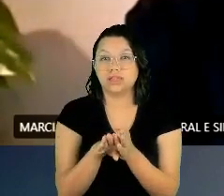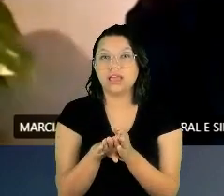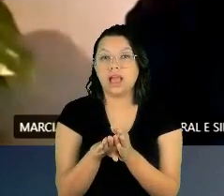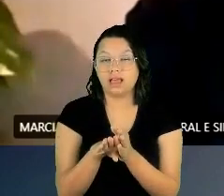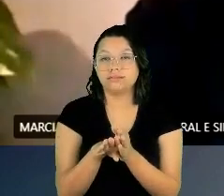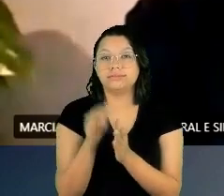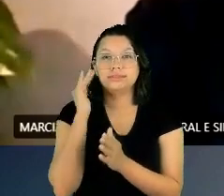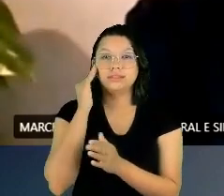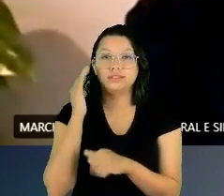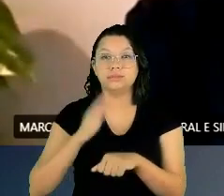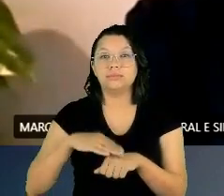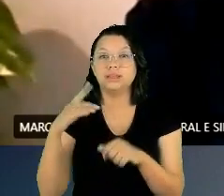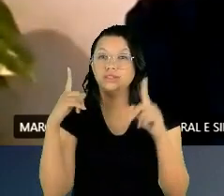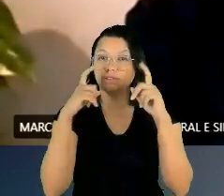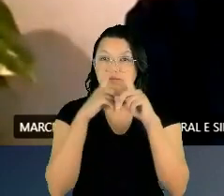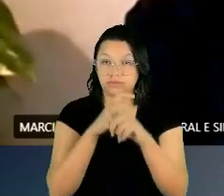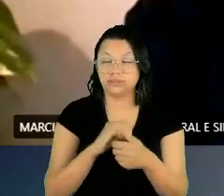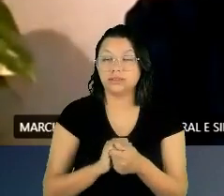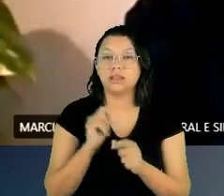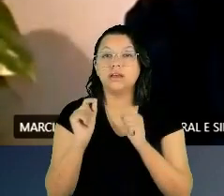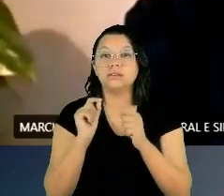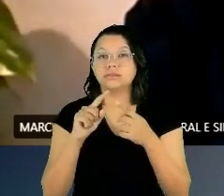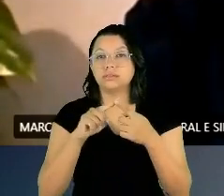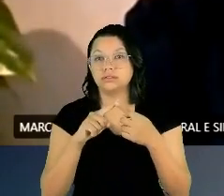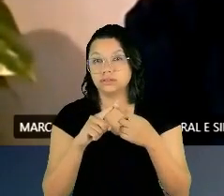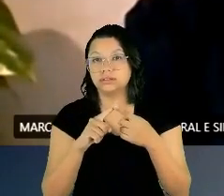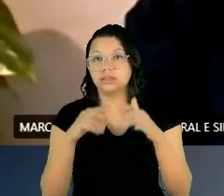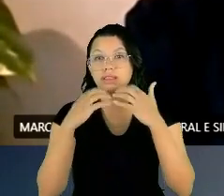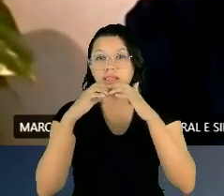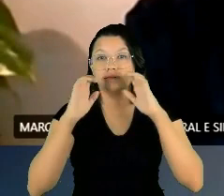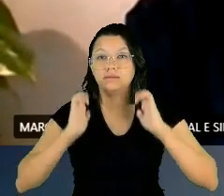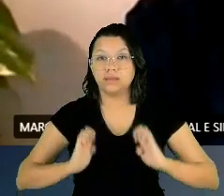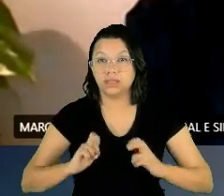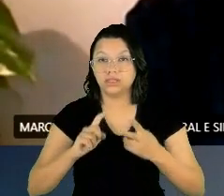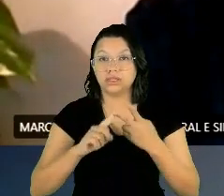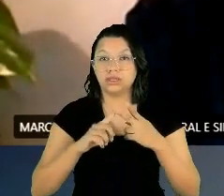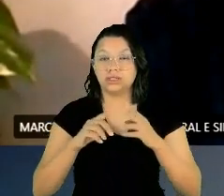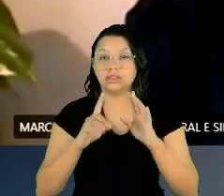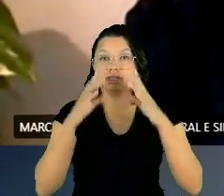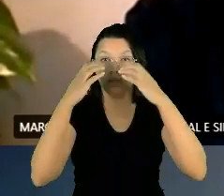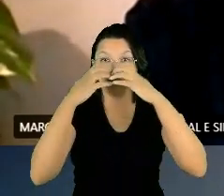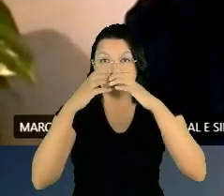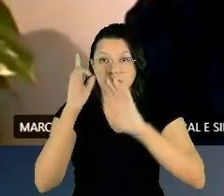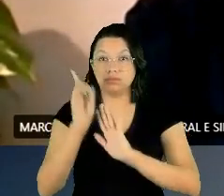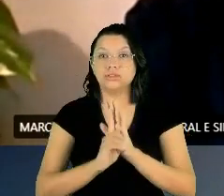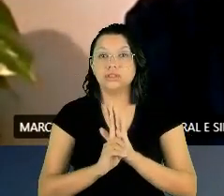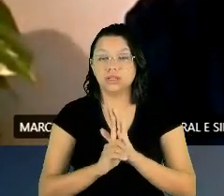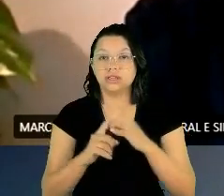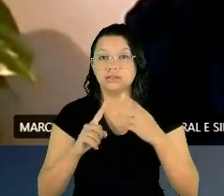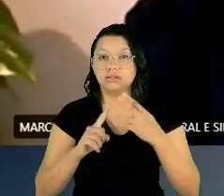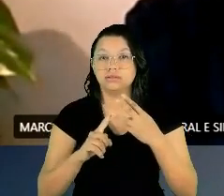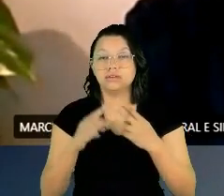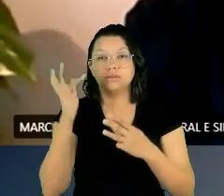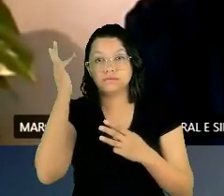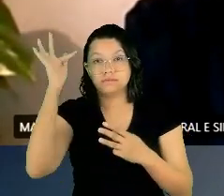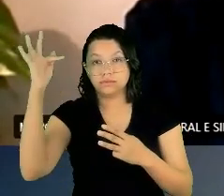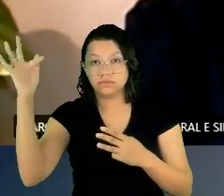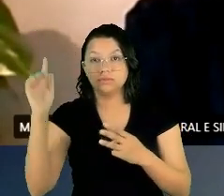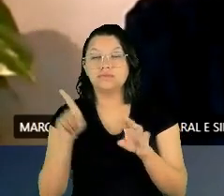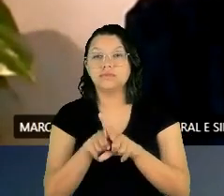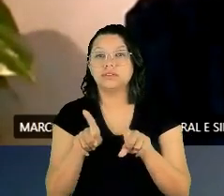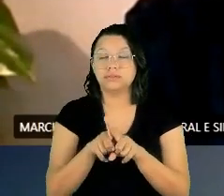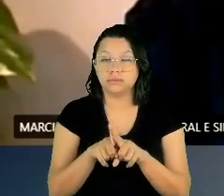mais complexos de tomada de decisão. Quais são esses níveis? Aí entra neuroética e neurodireito, que